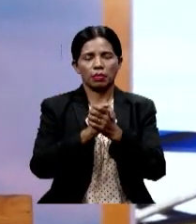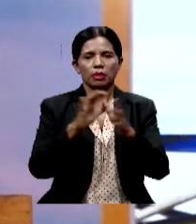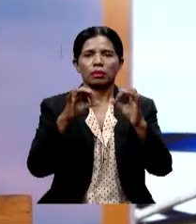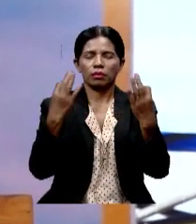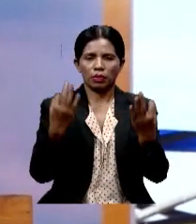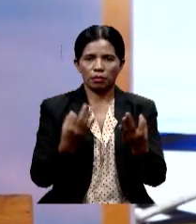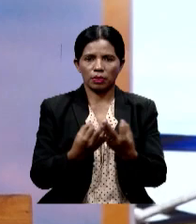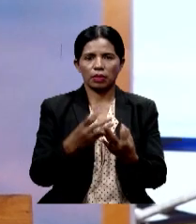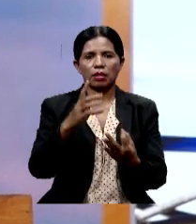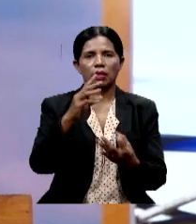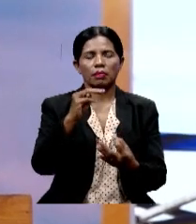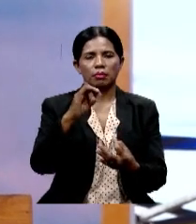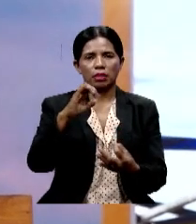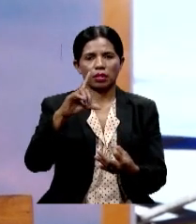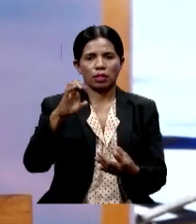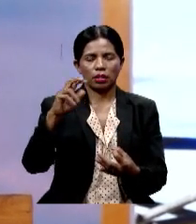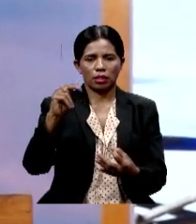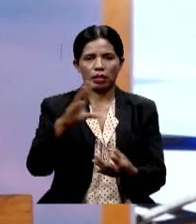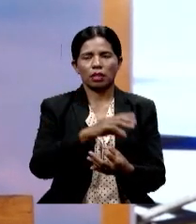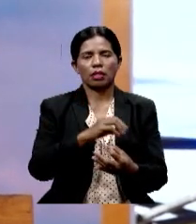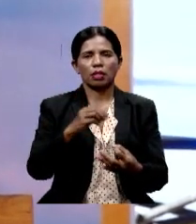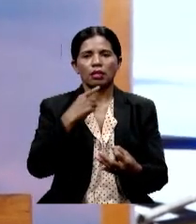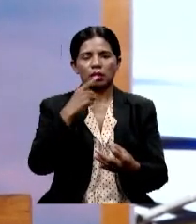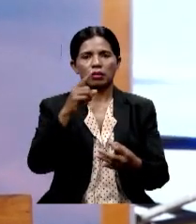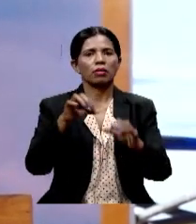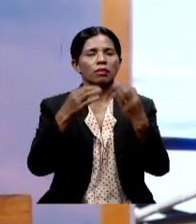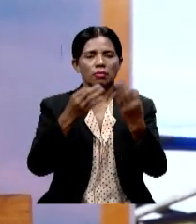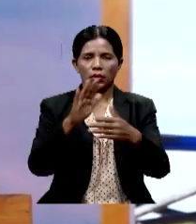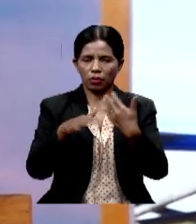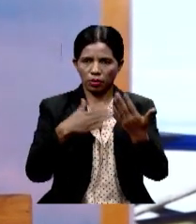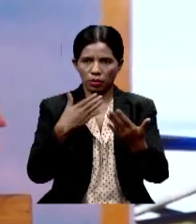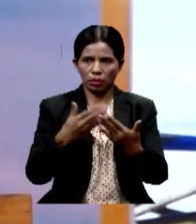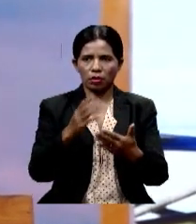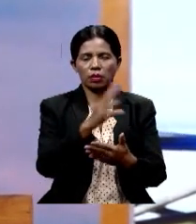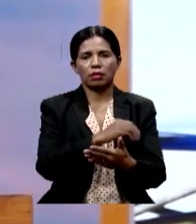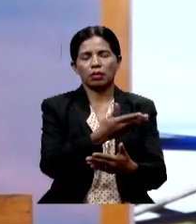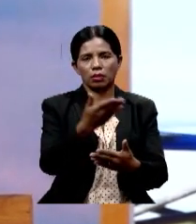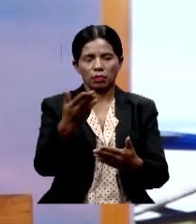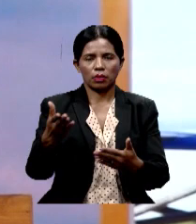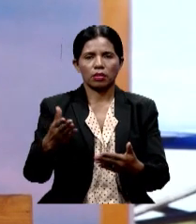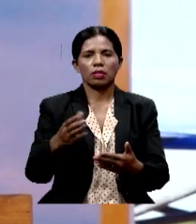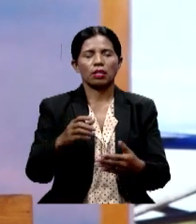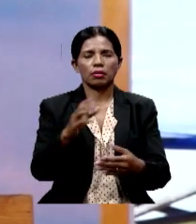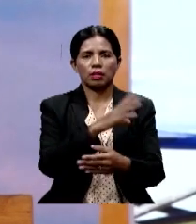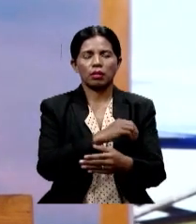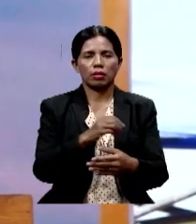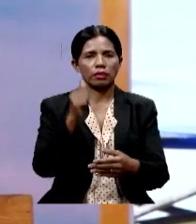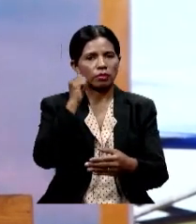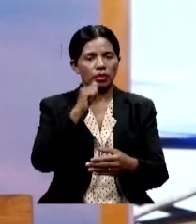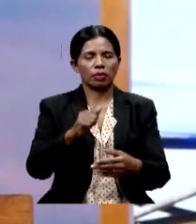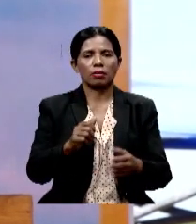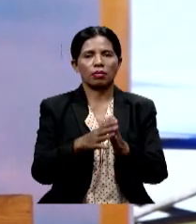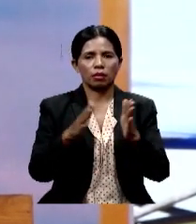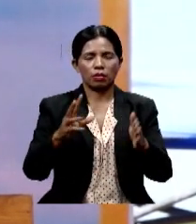Dona Milena e todos os filhos, toda a família. Do grande homem, grande timorense, engenheiro